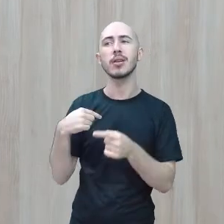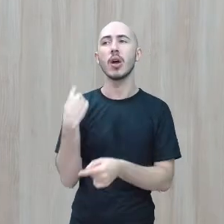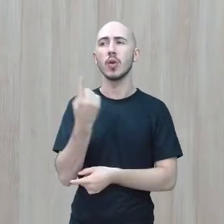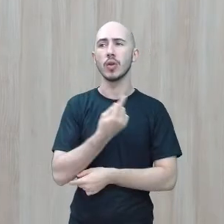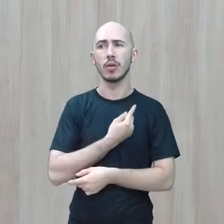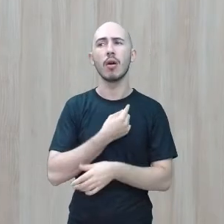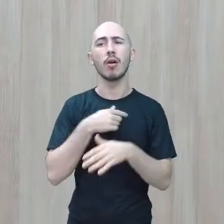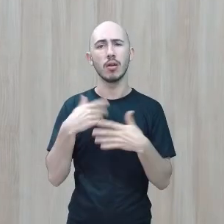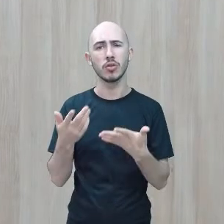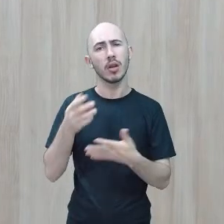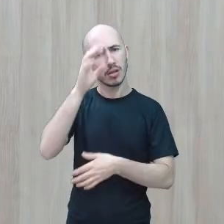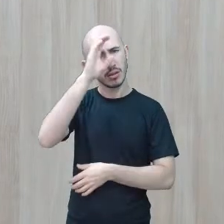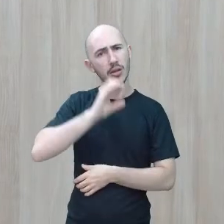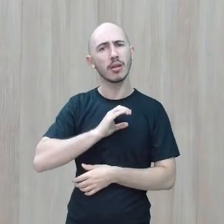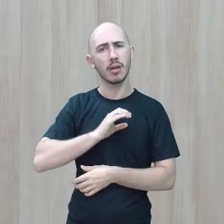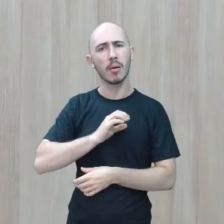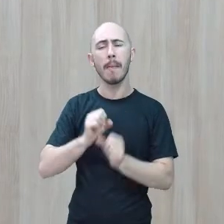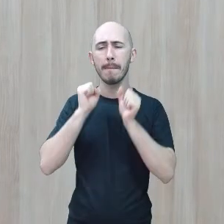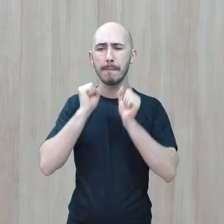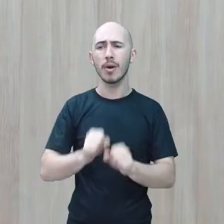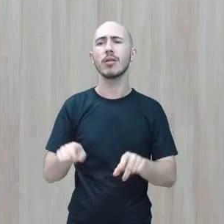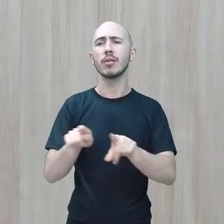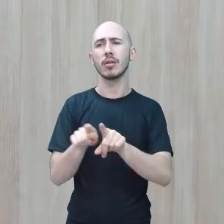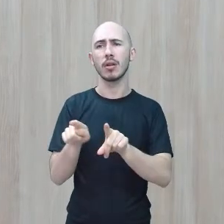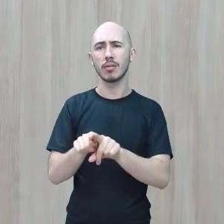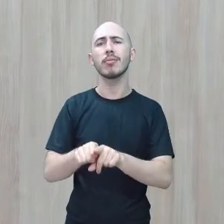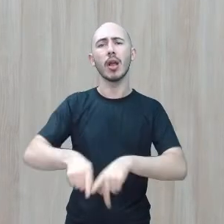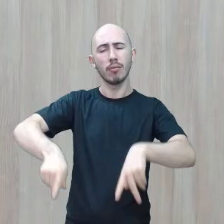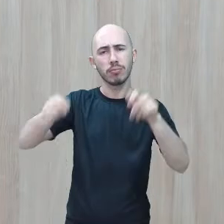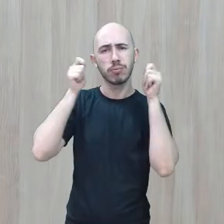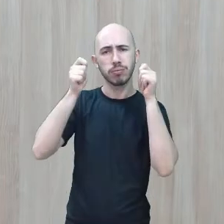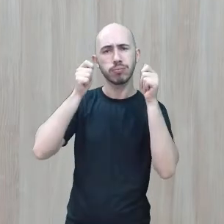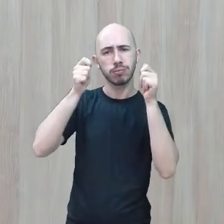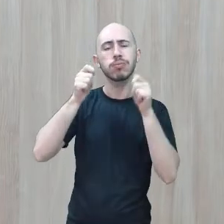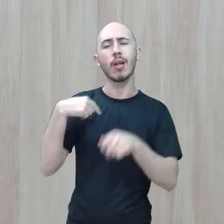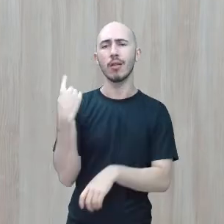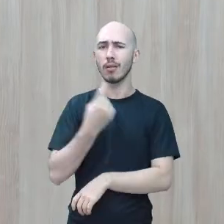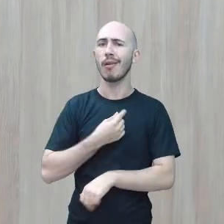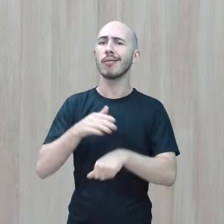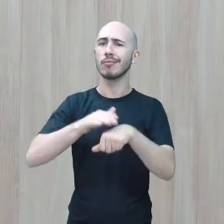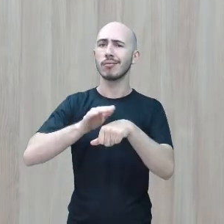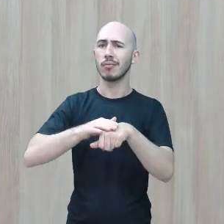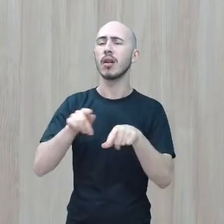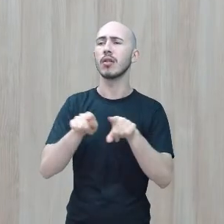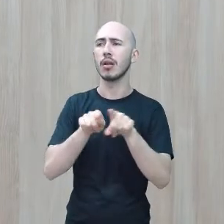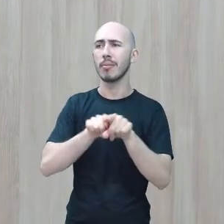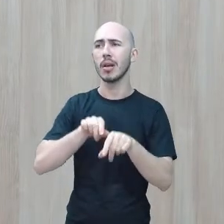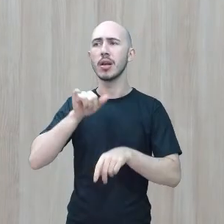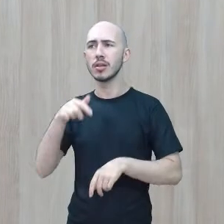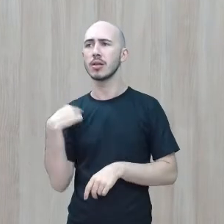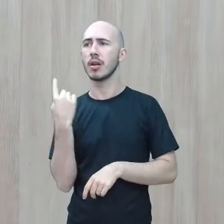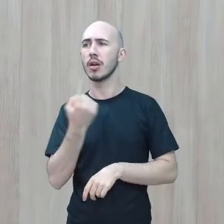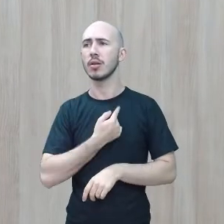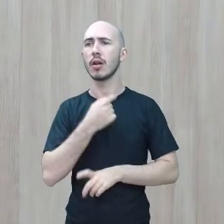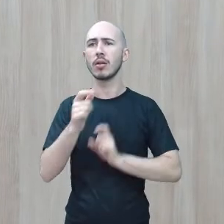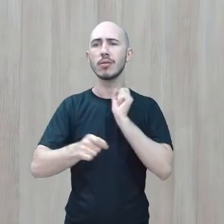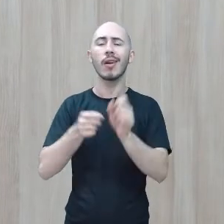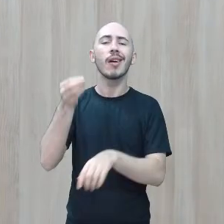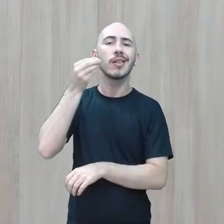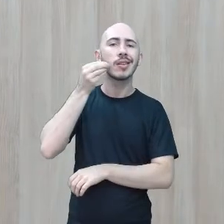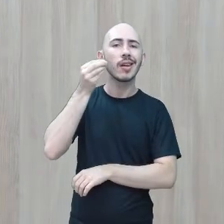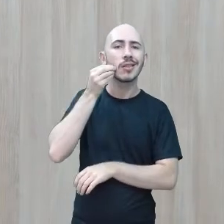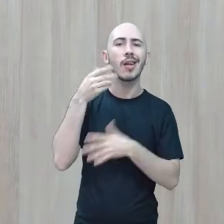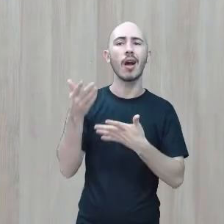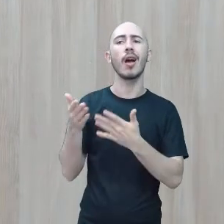enquanto exercício de cidadania, também faz nossas manifestações. Quando a gente se engaja por tentar